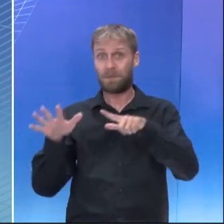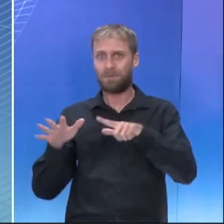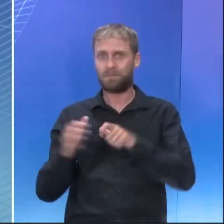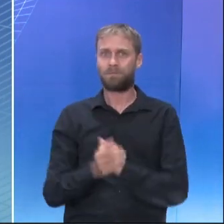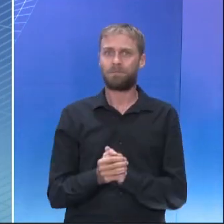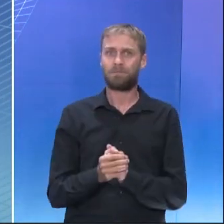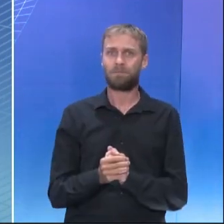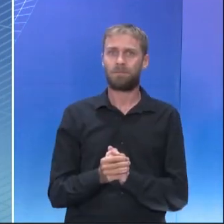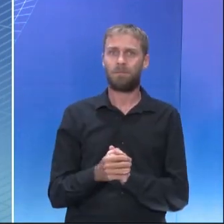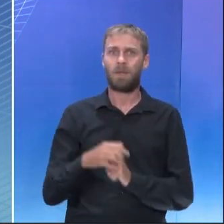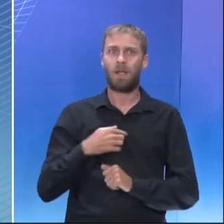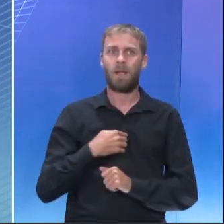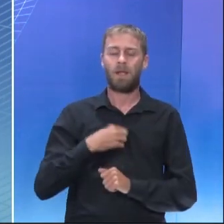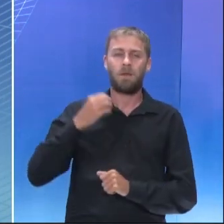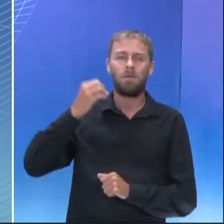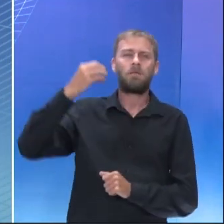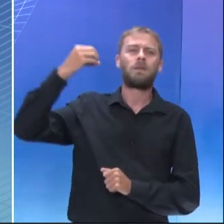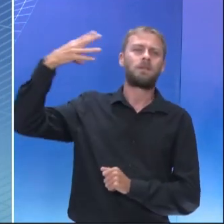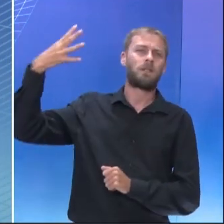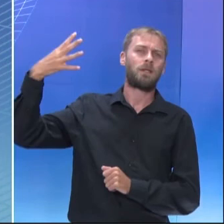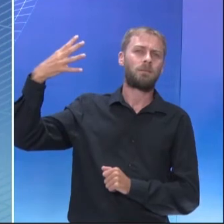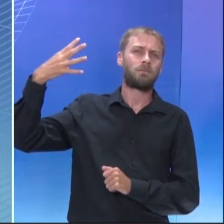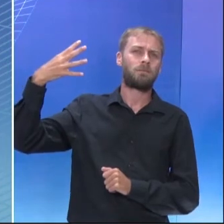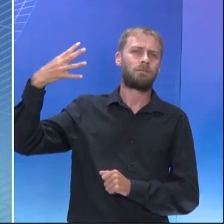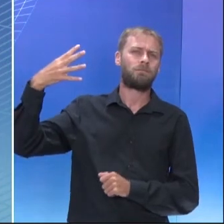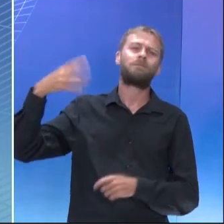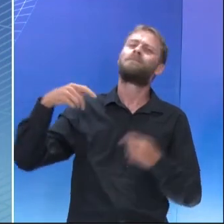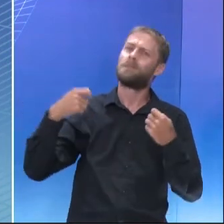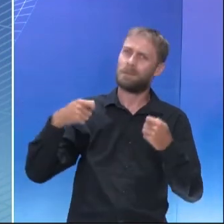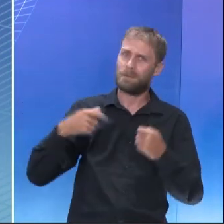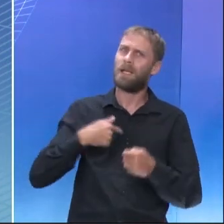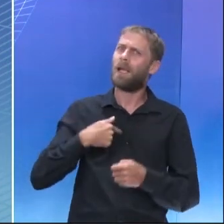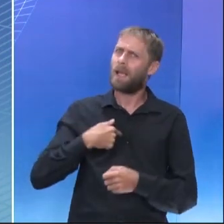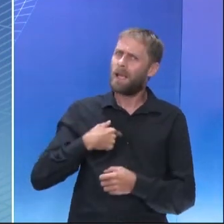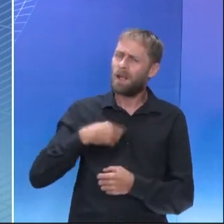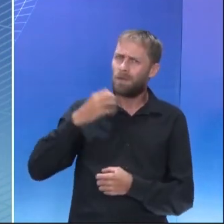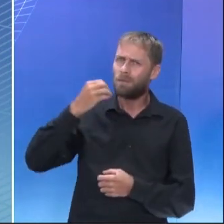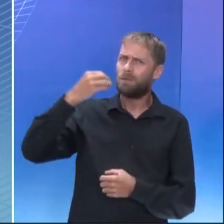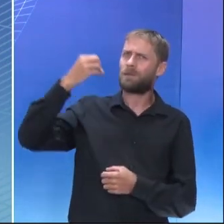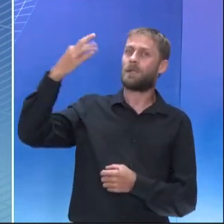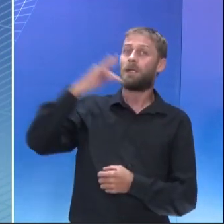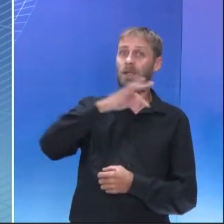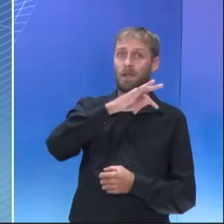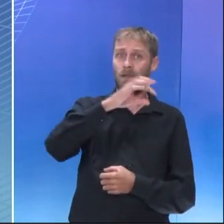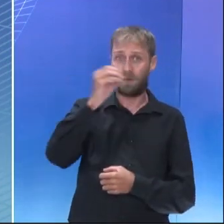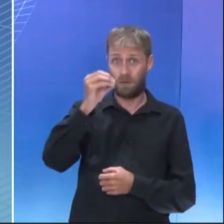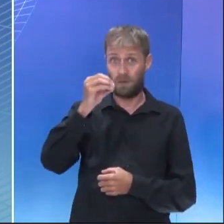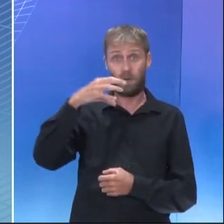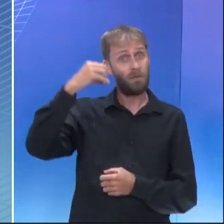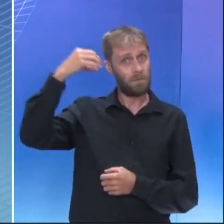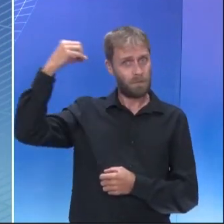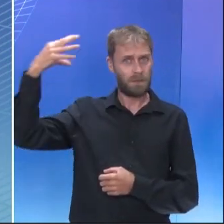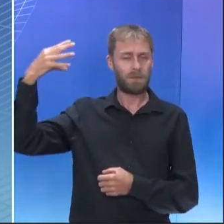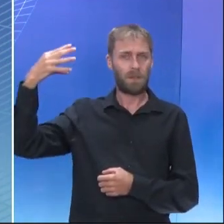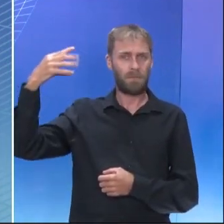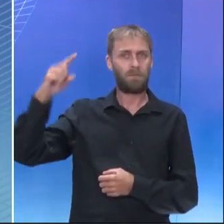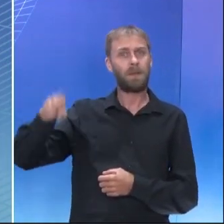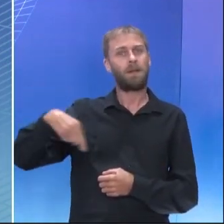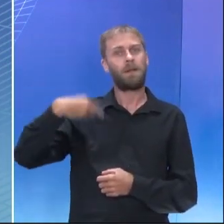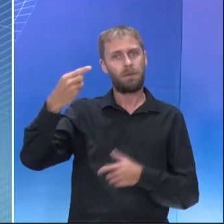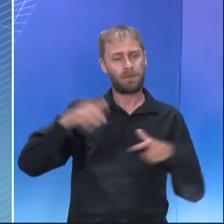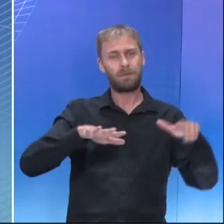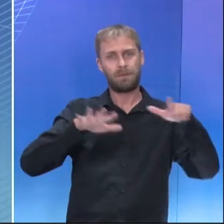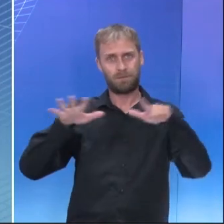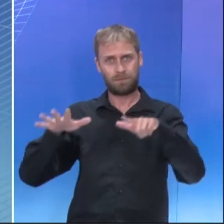would like traveling. Eu tenho que dizer I would like to travel next weekend.